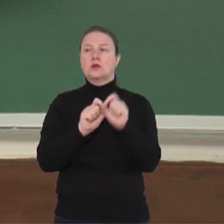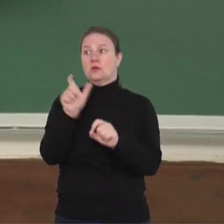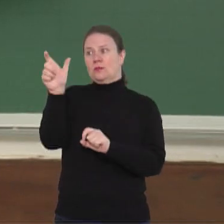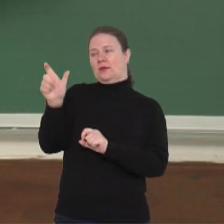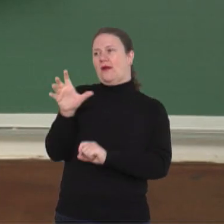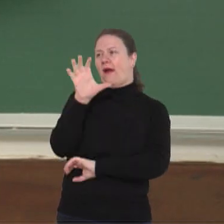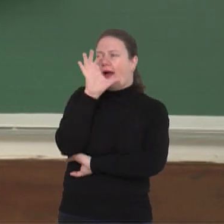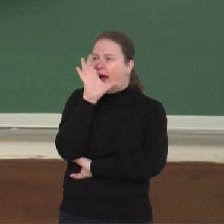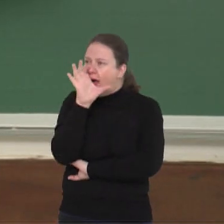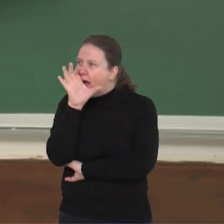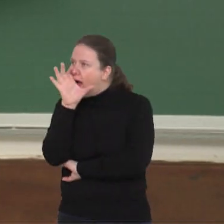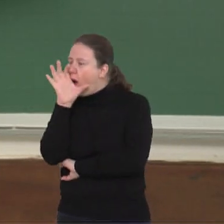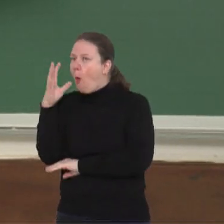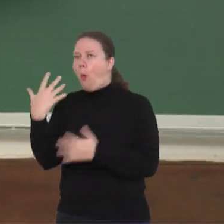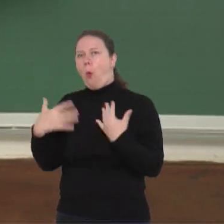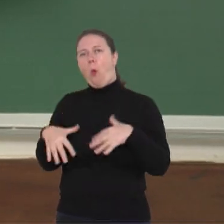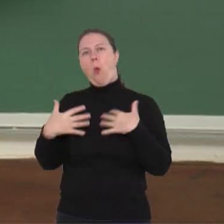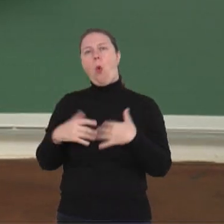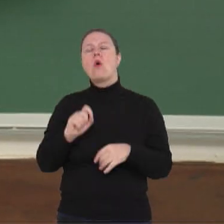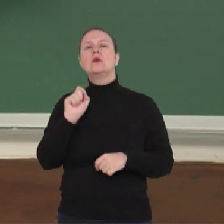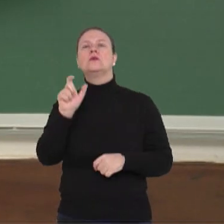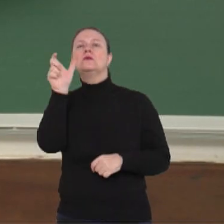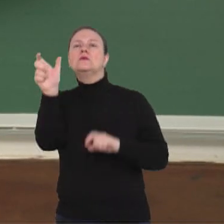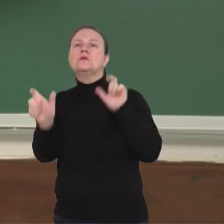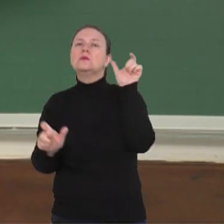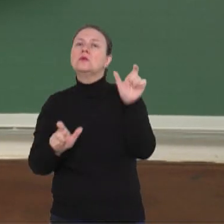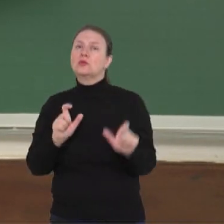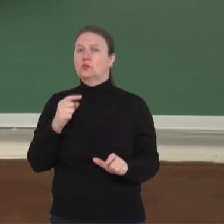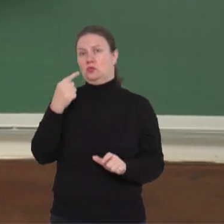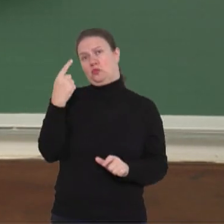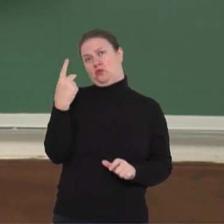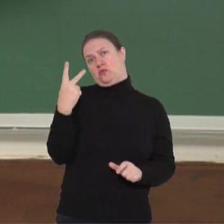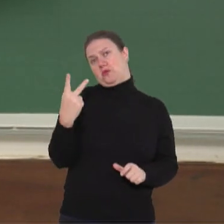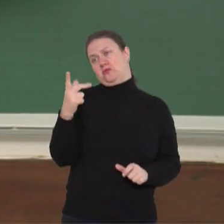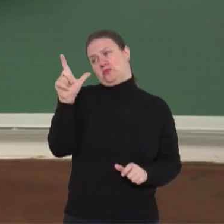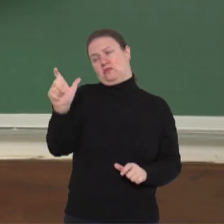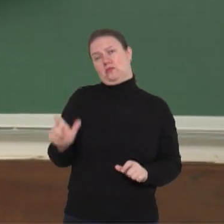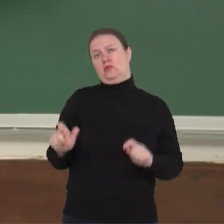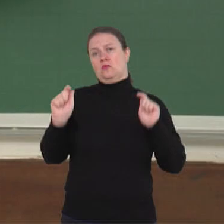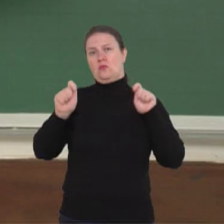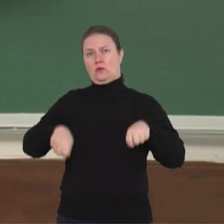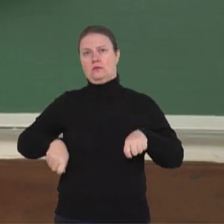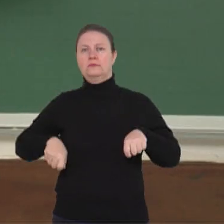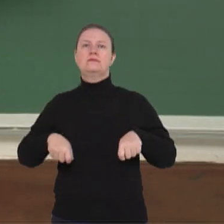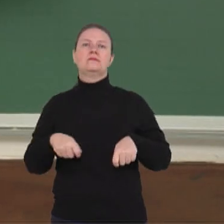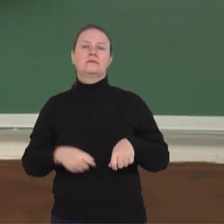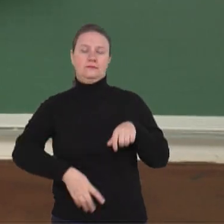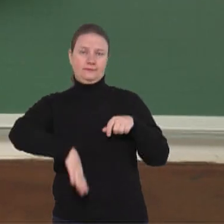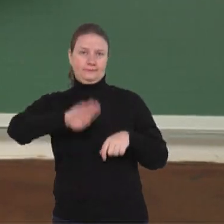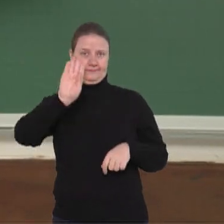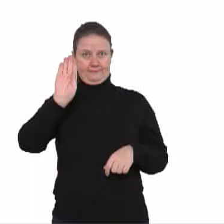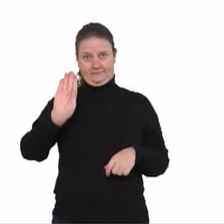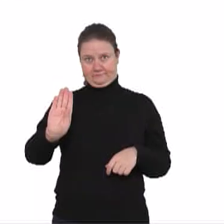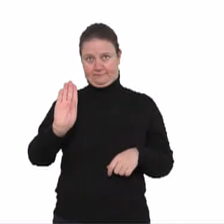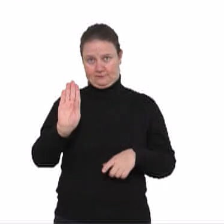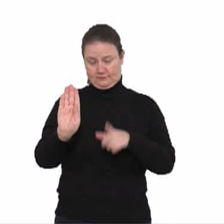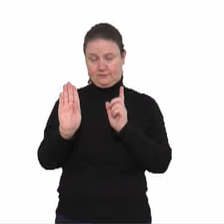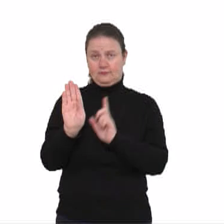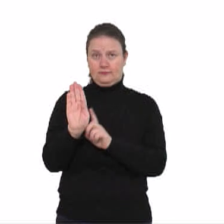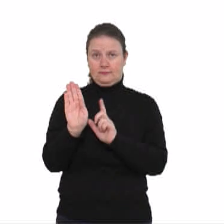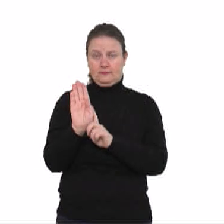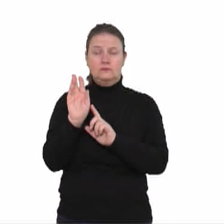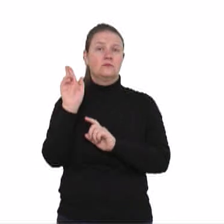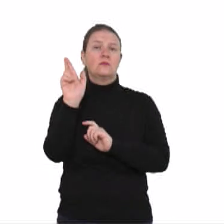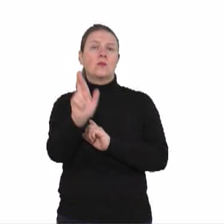admira? E quem são essas pessoas, uma ou duas, né? Você aí vai colocar. Na letra B, você também vai